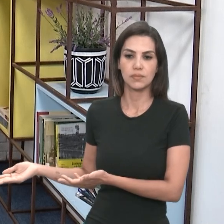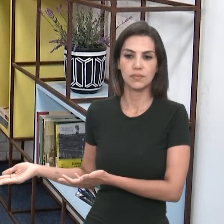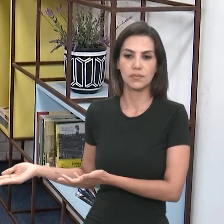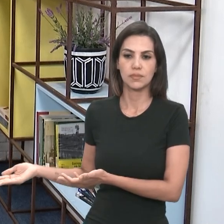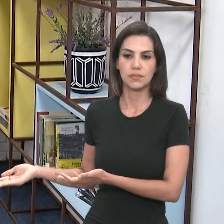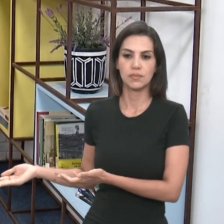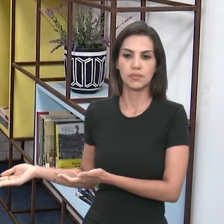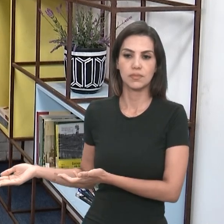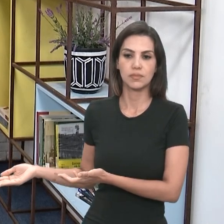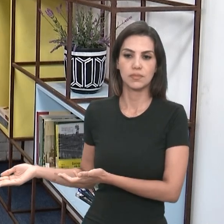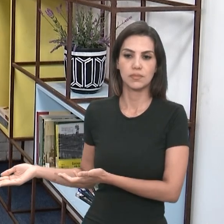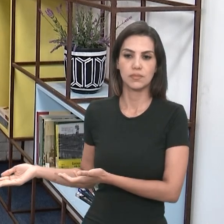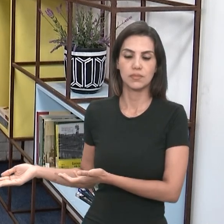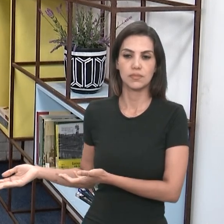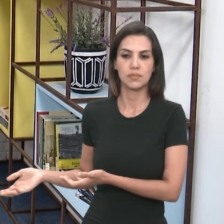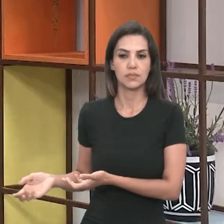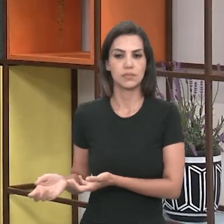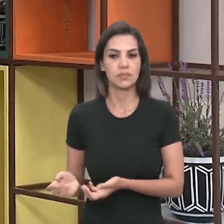ppgdp.direito.ufg.br.